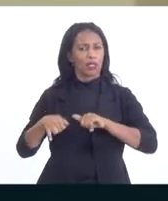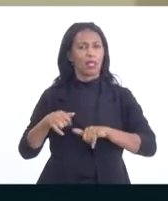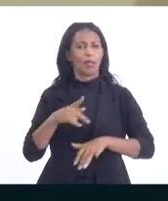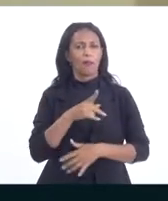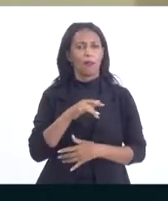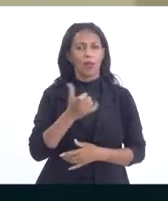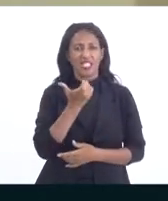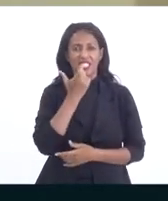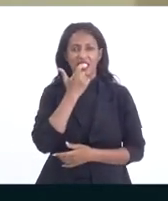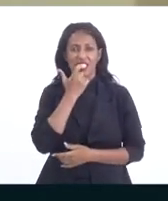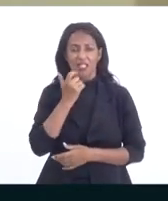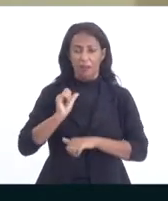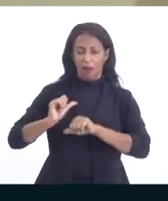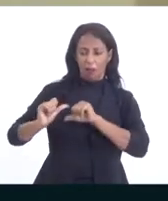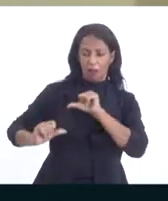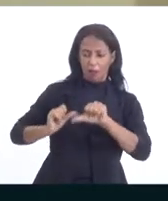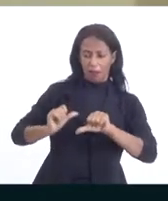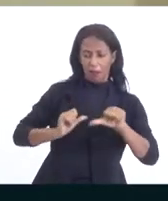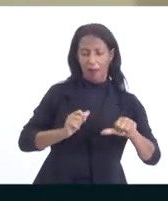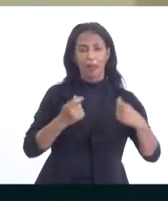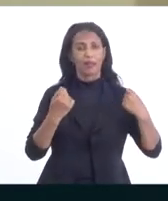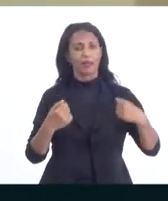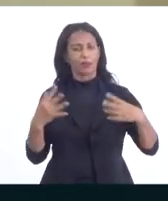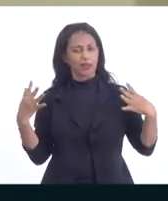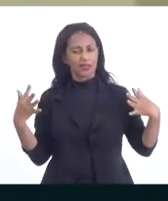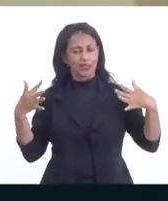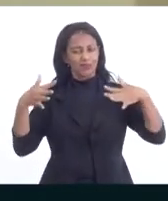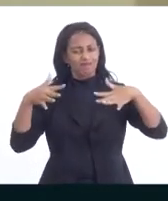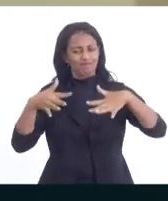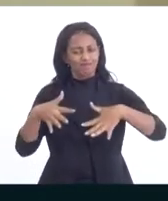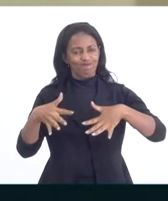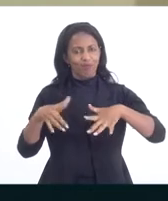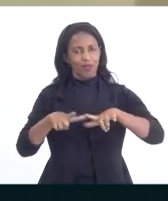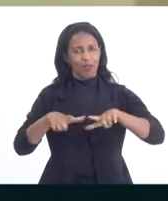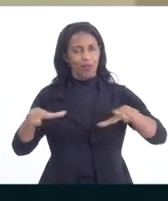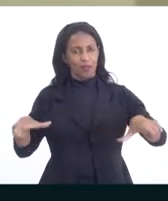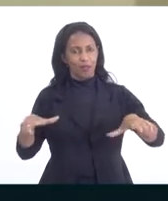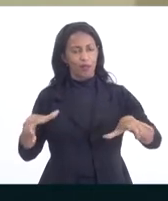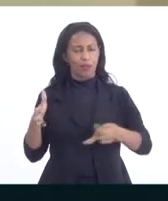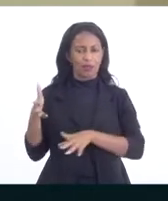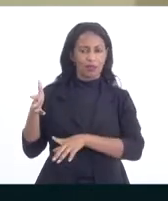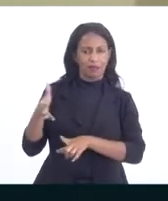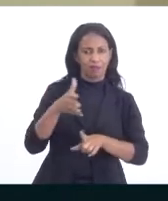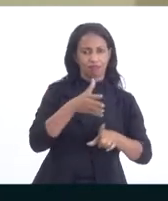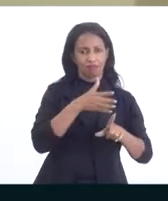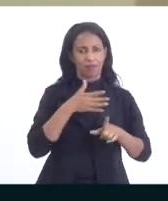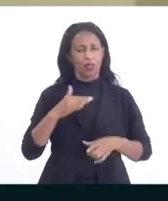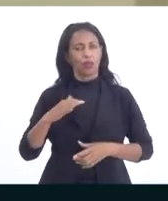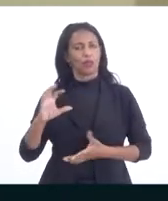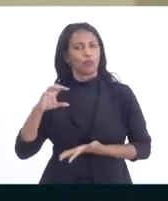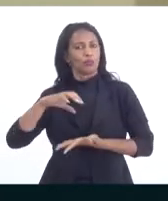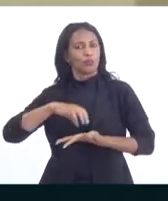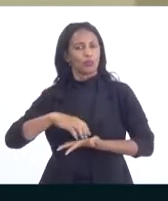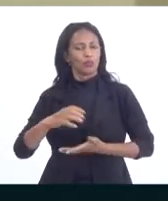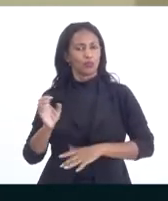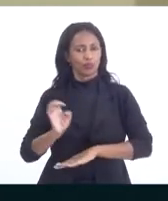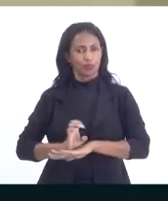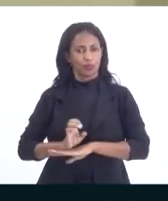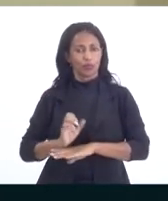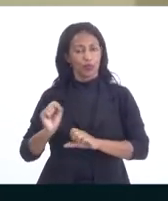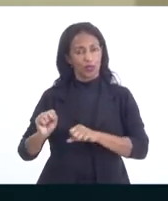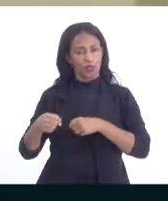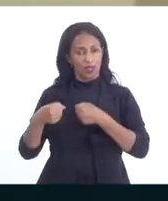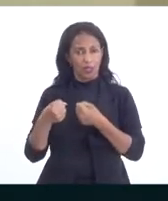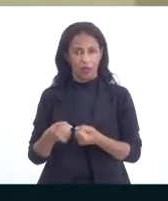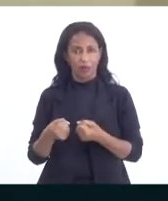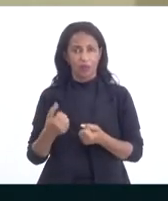polímeros e plásticos. Então, a gente também precisa ter esse olhar amplo dessa atuação desse setor no nosso estado. Então, queria